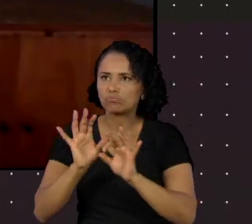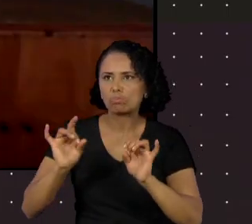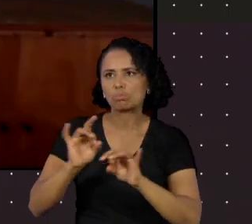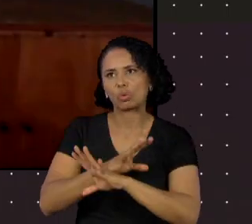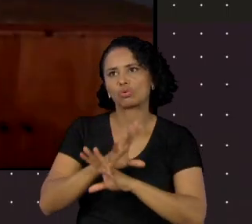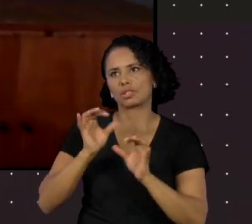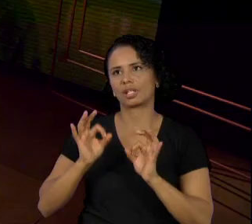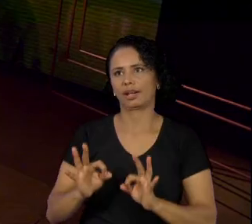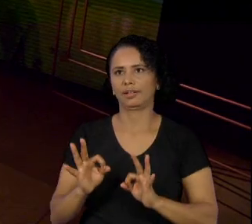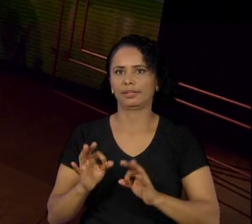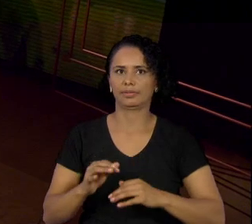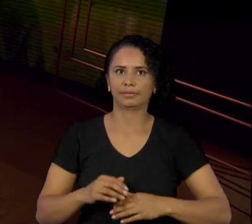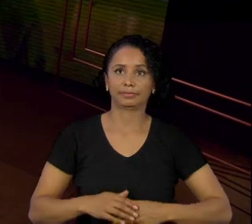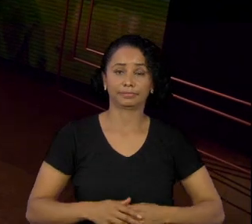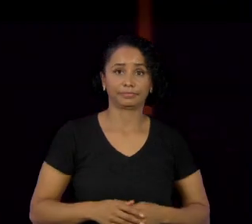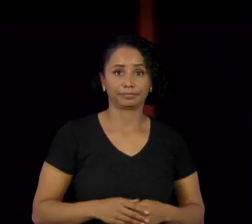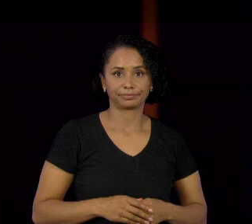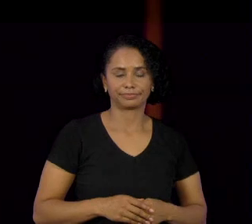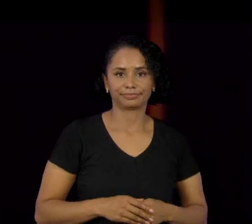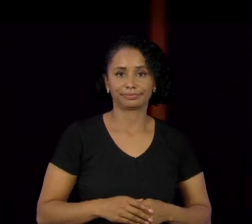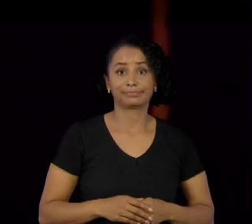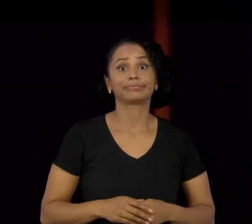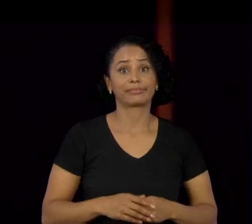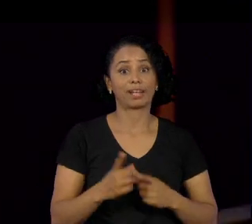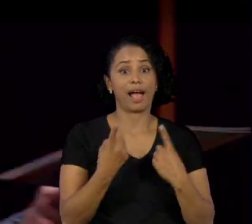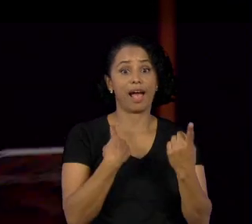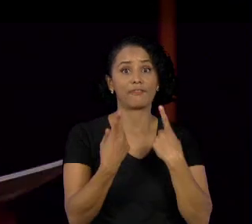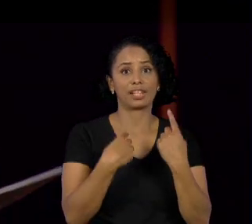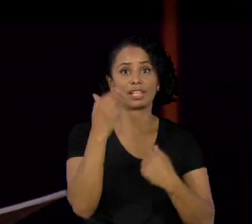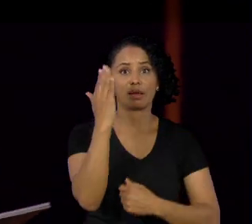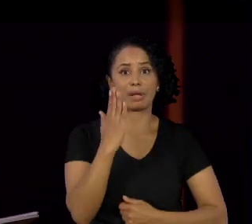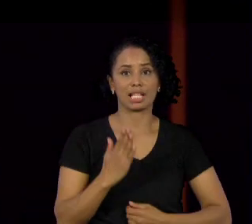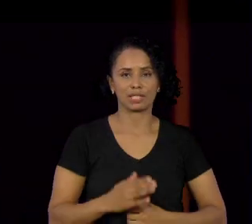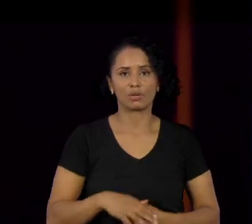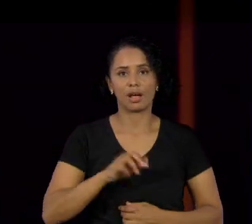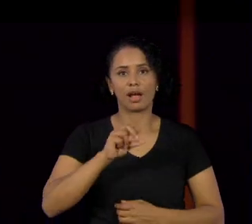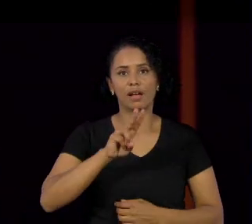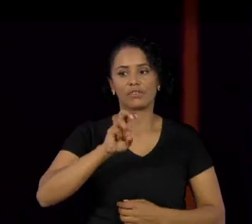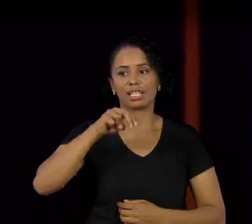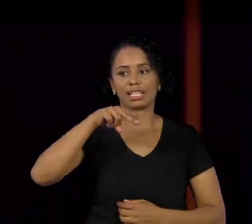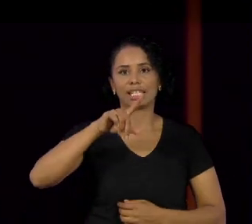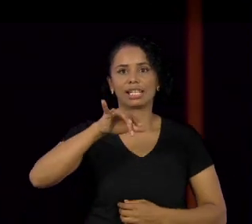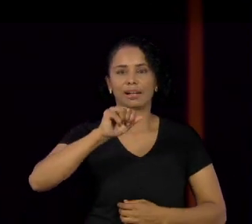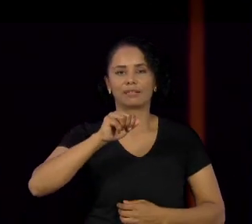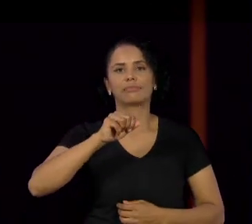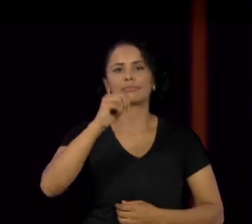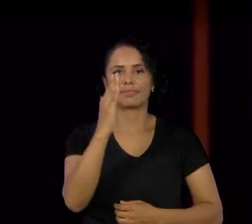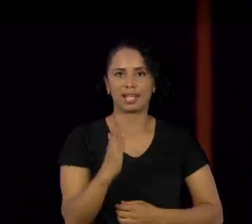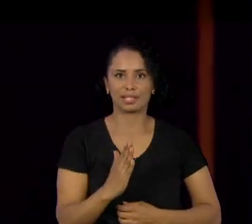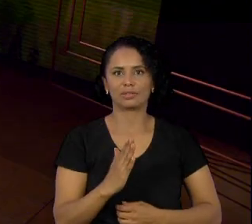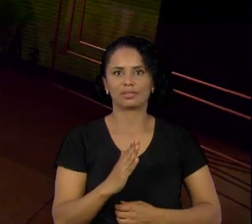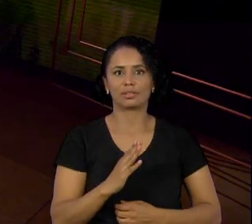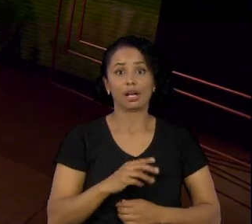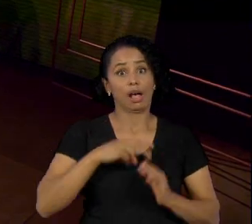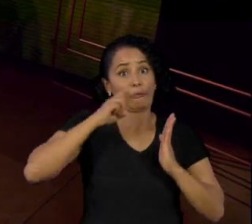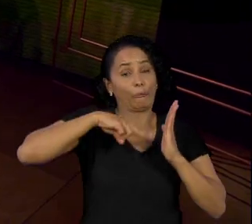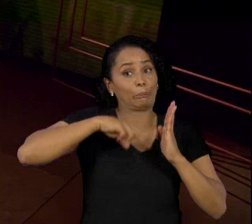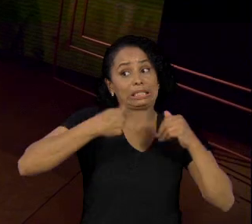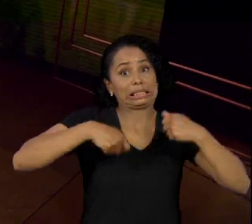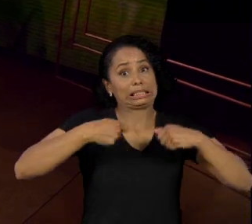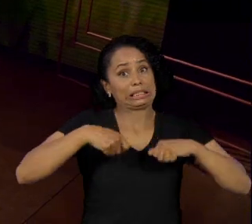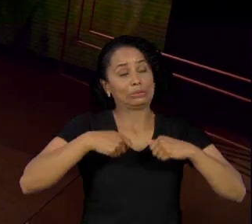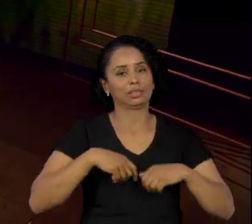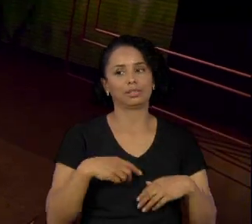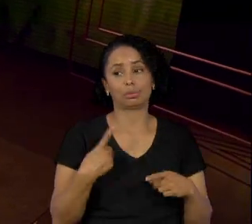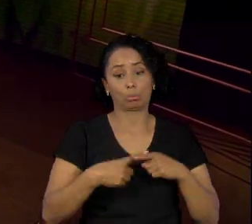personagem. Avenida Brasil. Agora eu vou ter que ler, porque tem tanta informação aqui sobre isso que eu vou ter que ler.